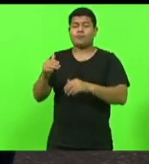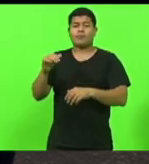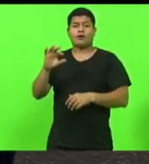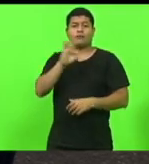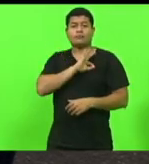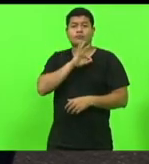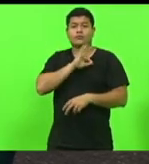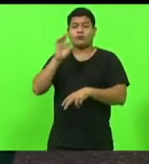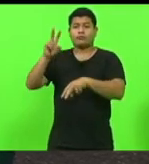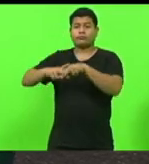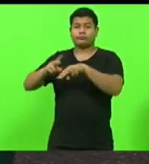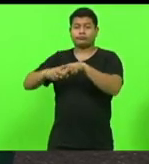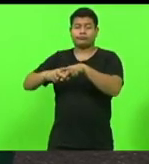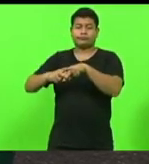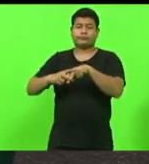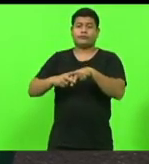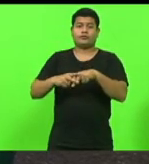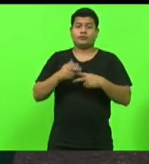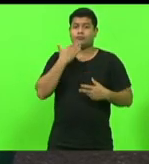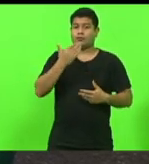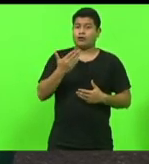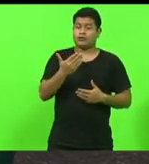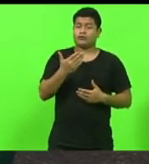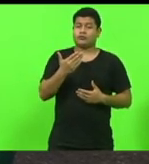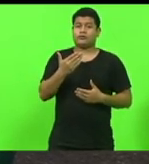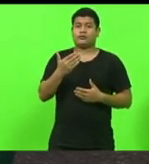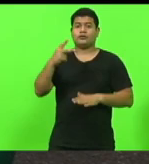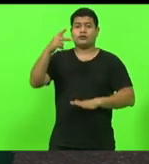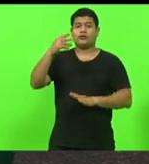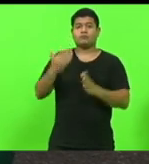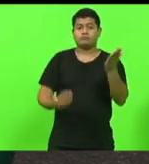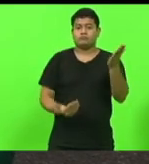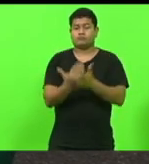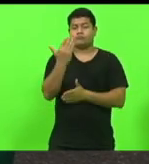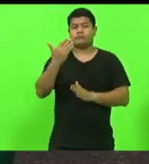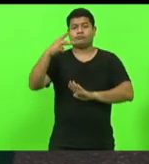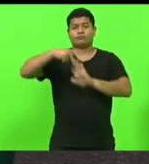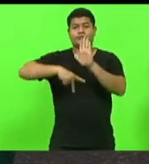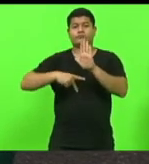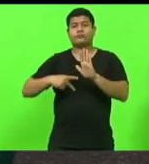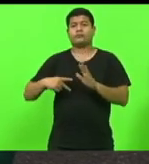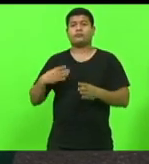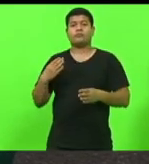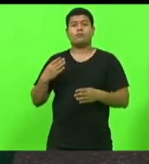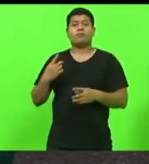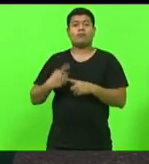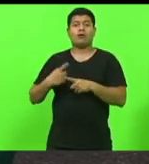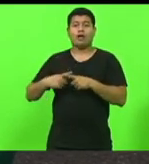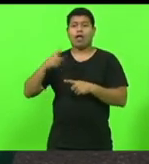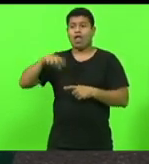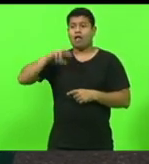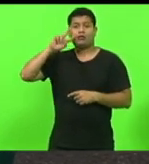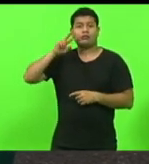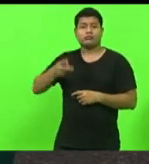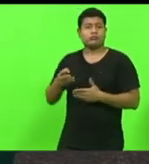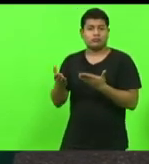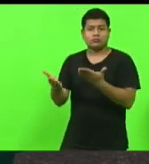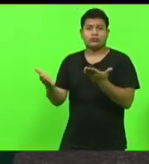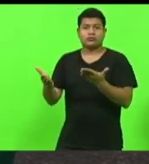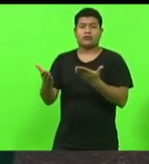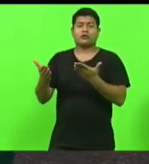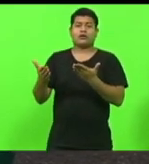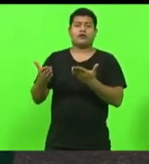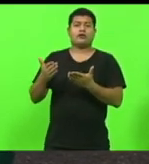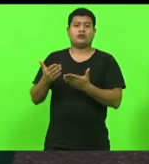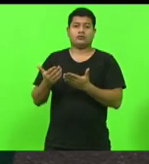Peço a aprovação desse projeto por uma questão de reconhecimento do funcionalismo público desta área,